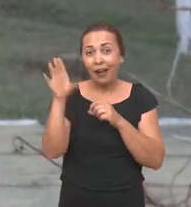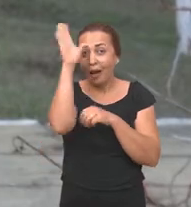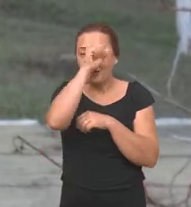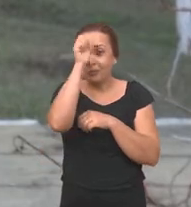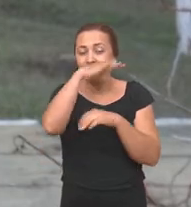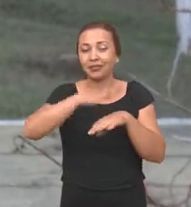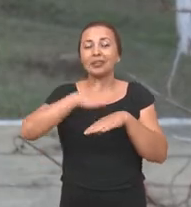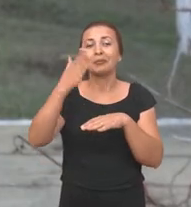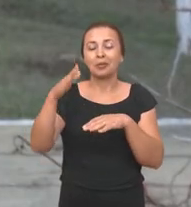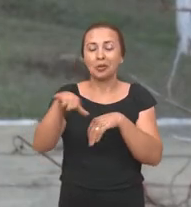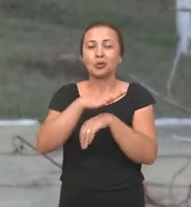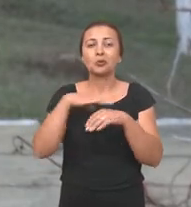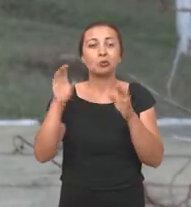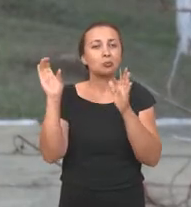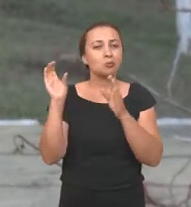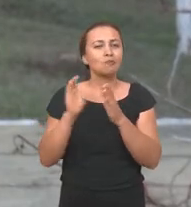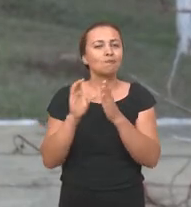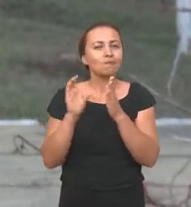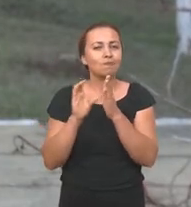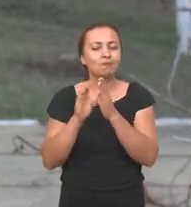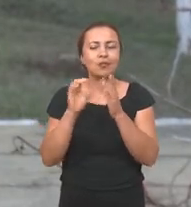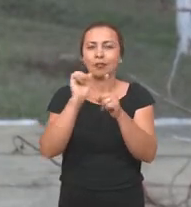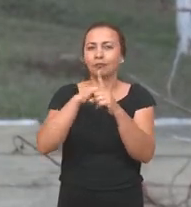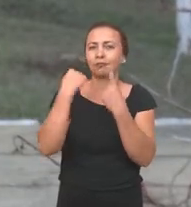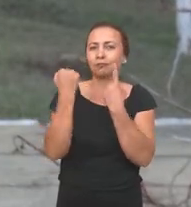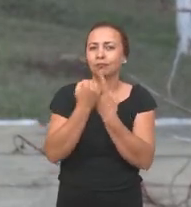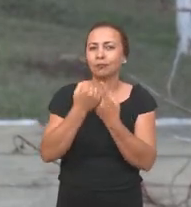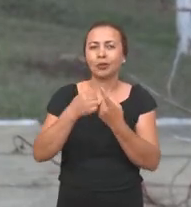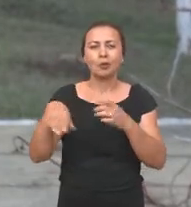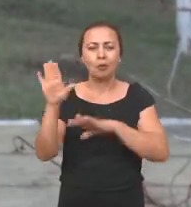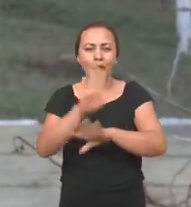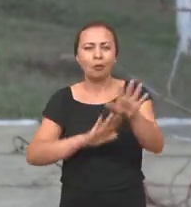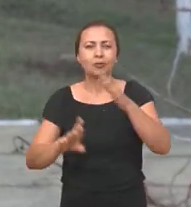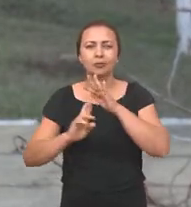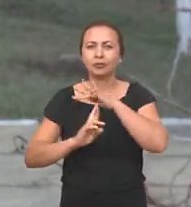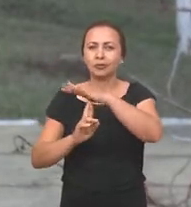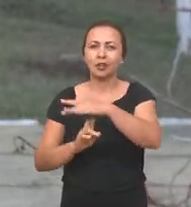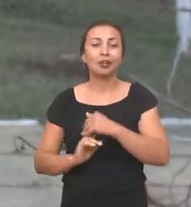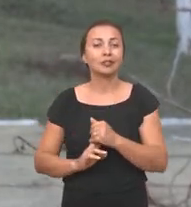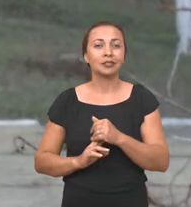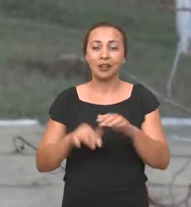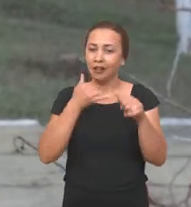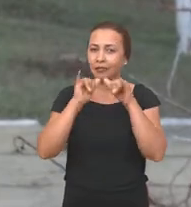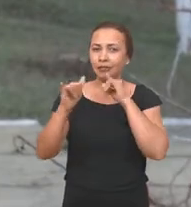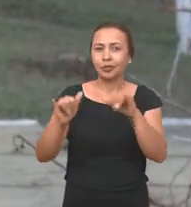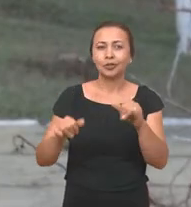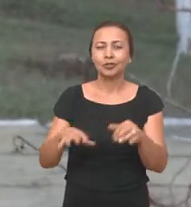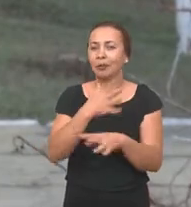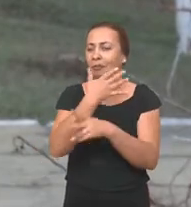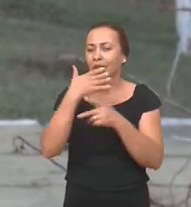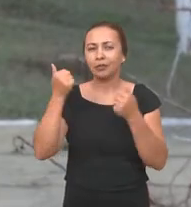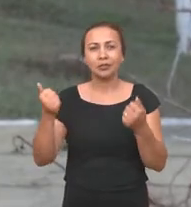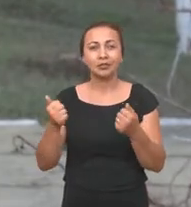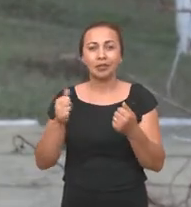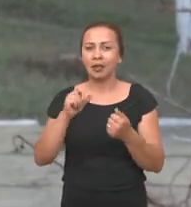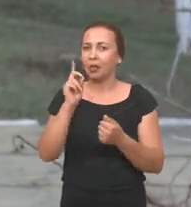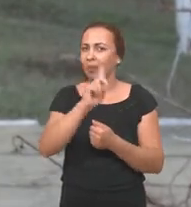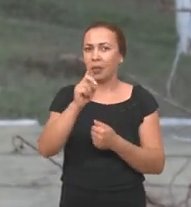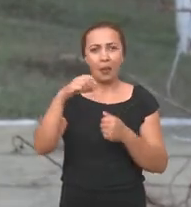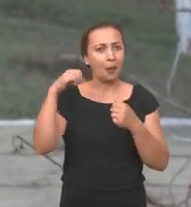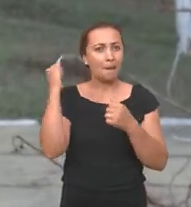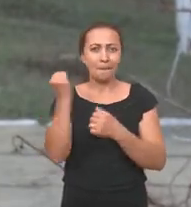um pouco mais de cidadania, né? De sustentabilidade, de eficiência energética, não importa o tema, aqui no